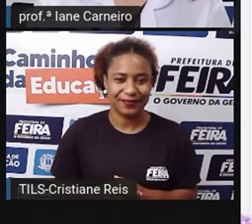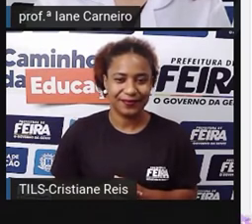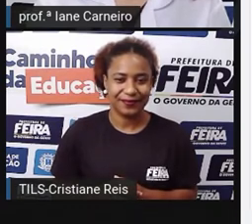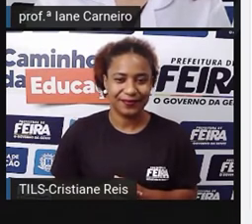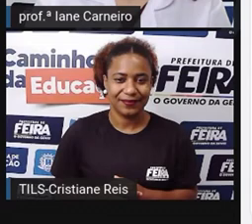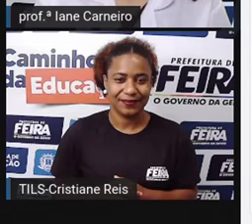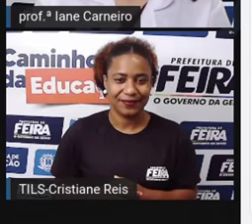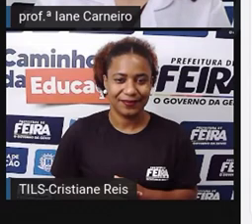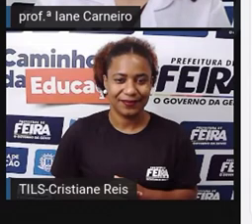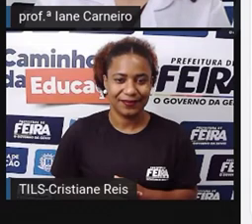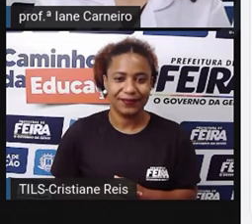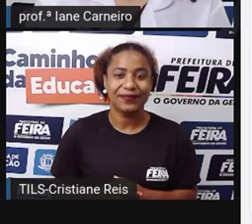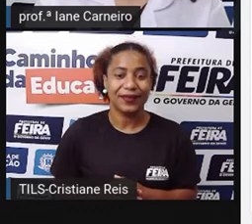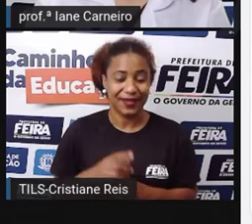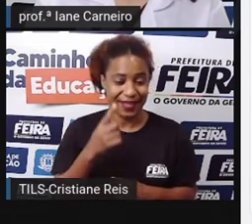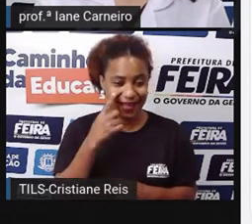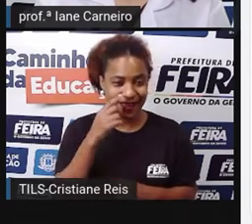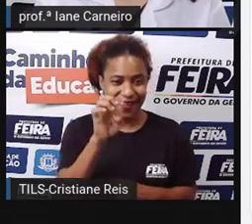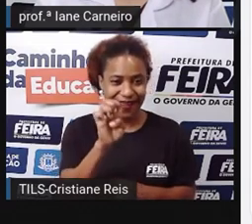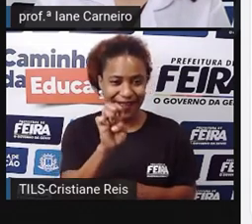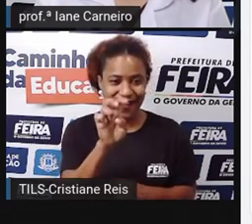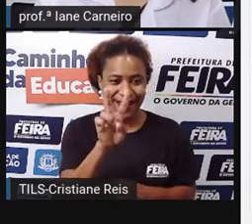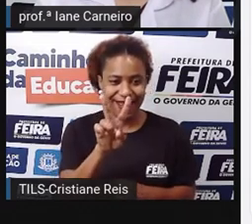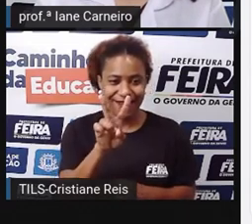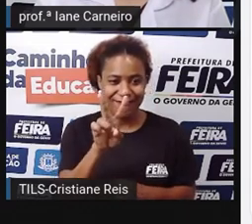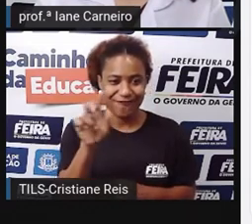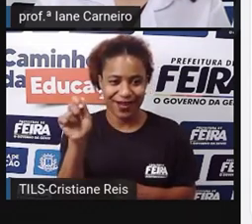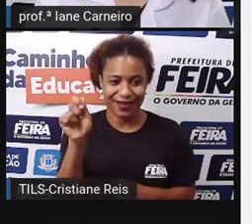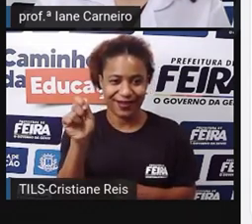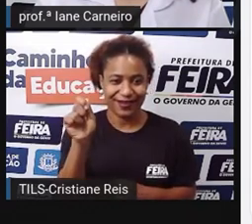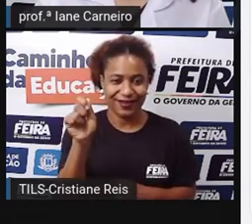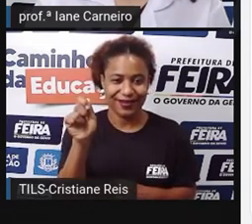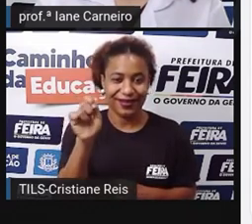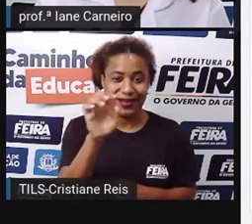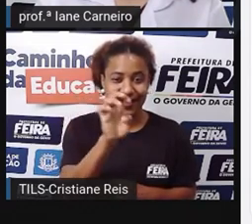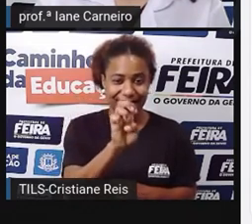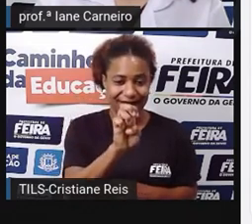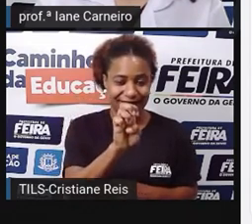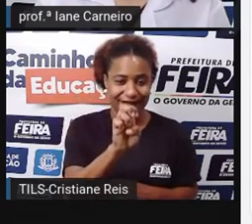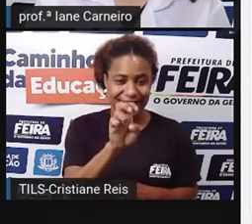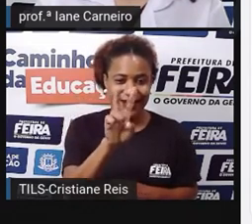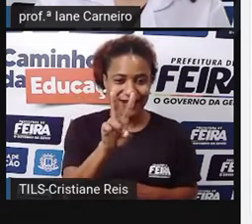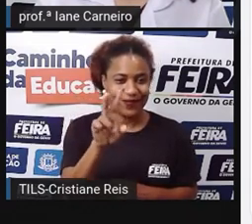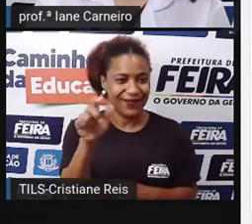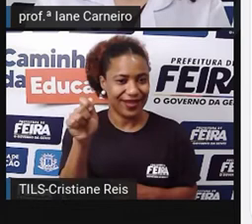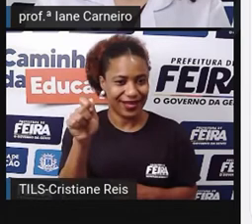É, vá, ó, é, vá.